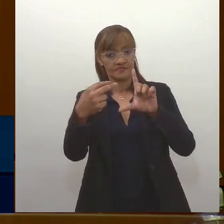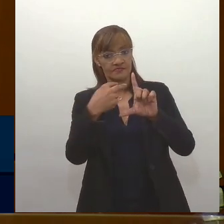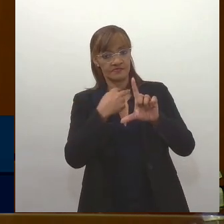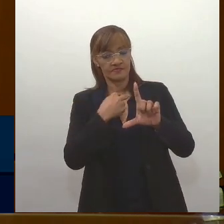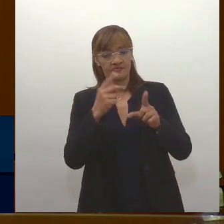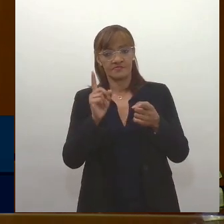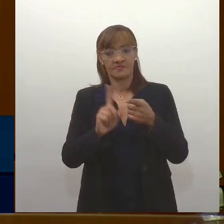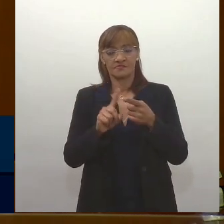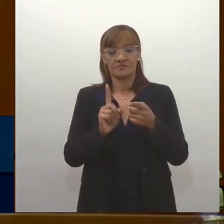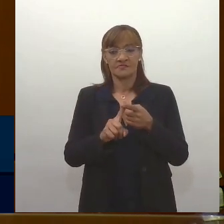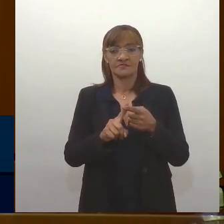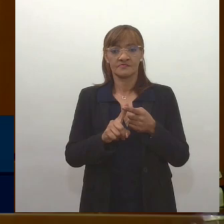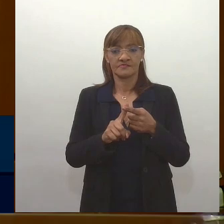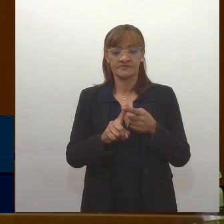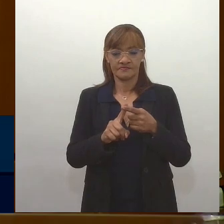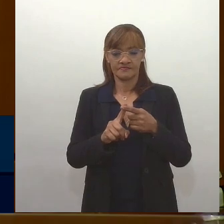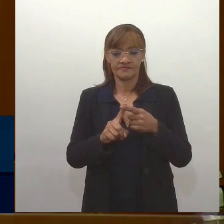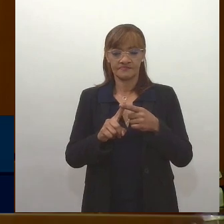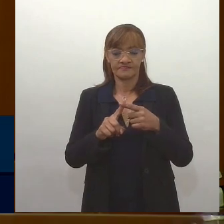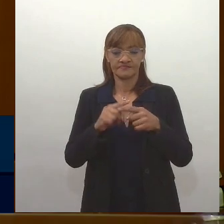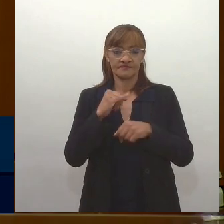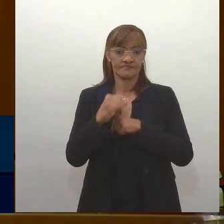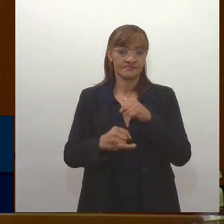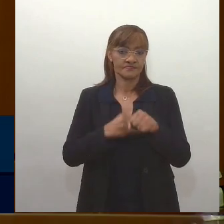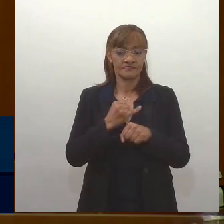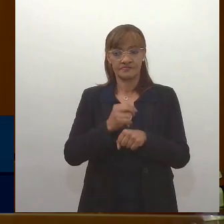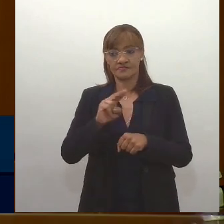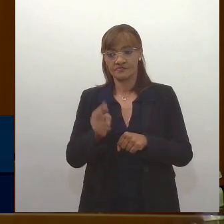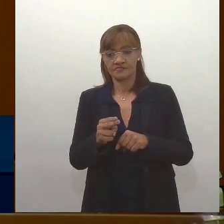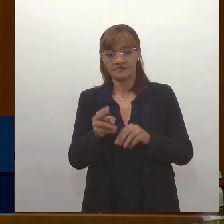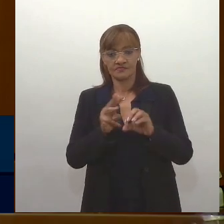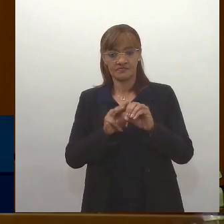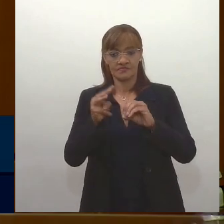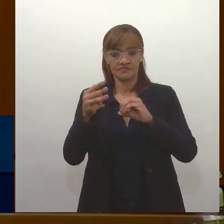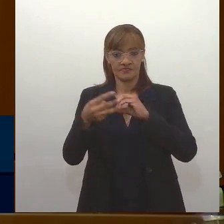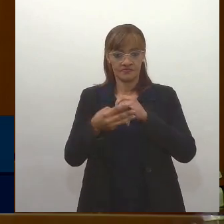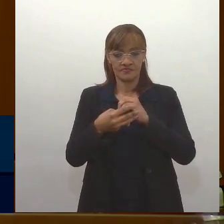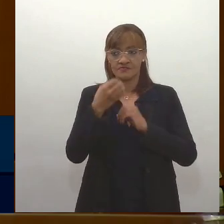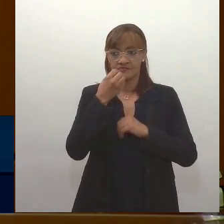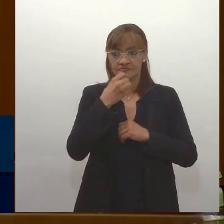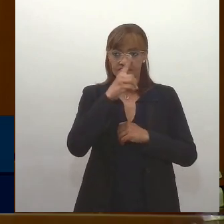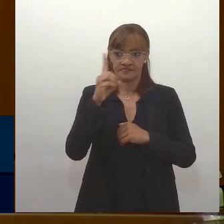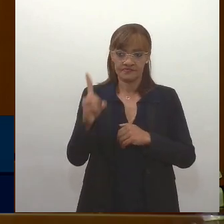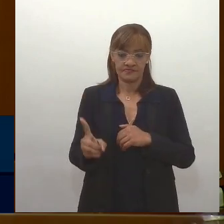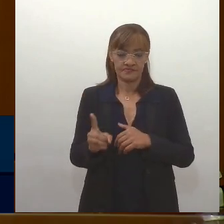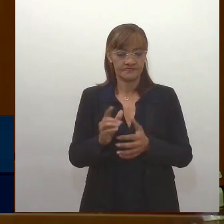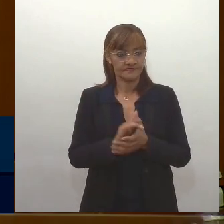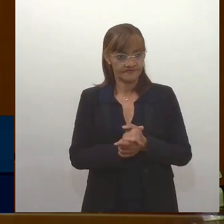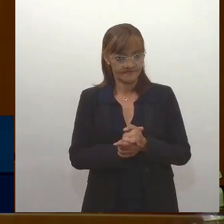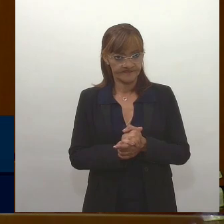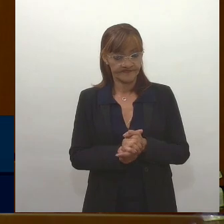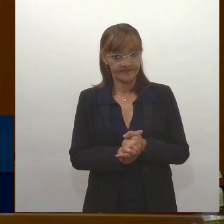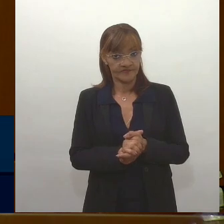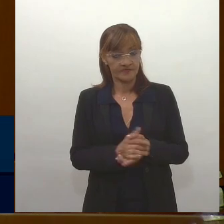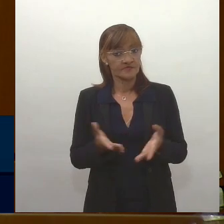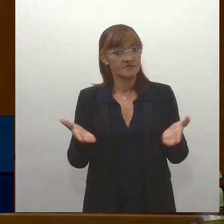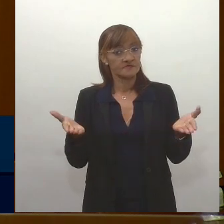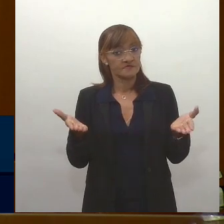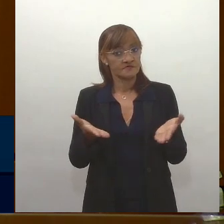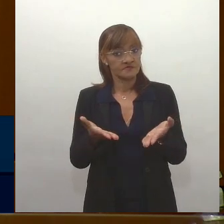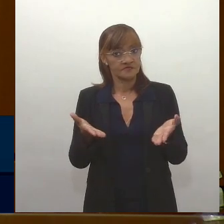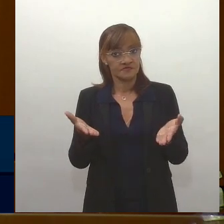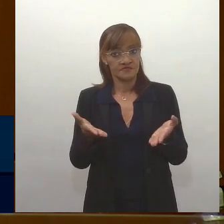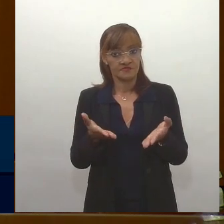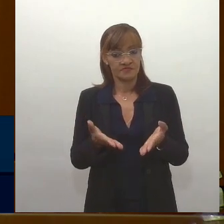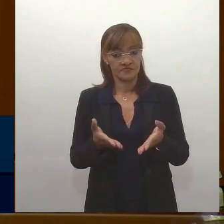ou da TV ales muito bom dia ocupa a Tribuna na manhã de hoje para Celebrar e registrar